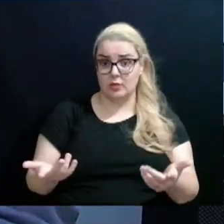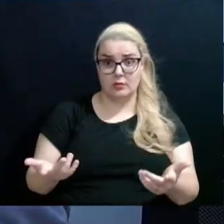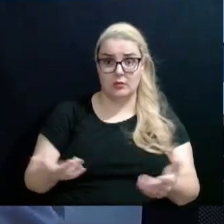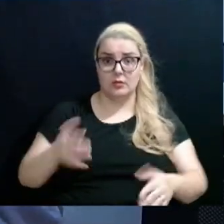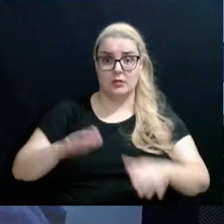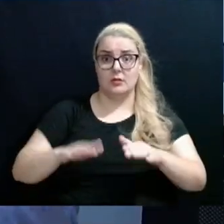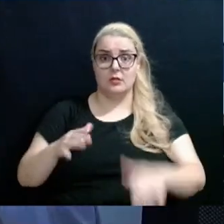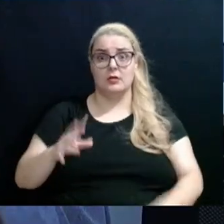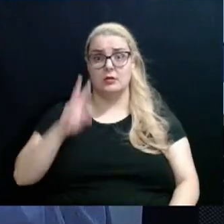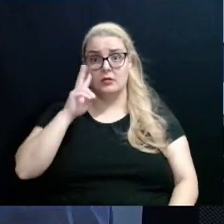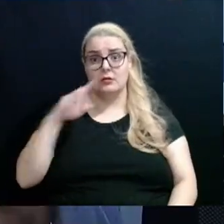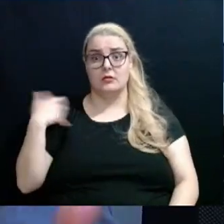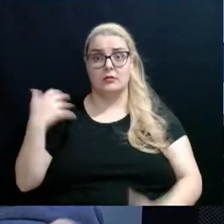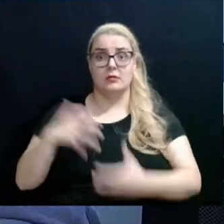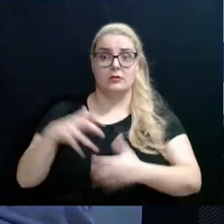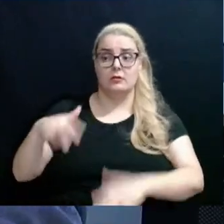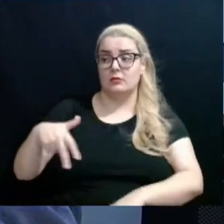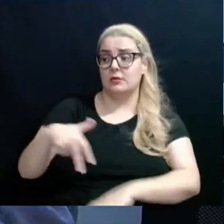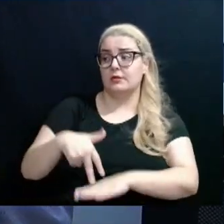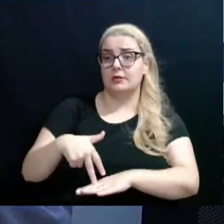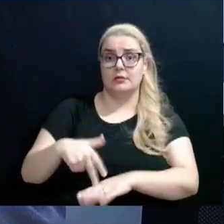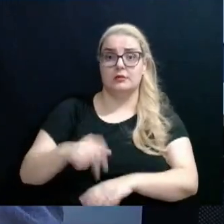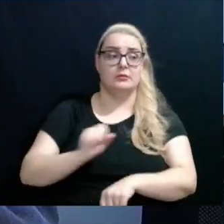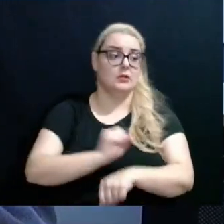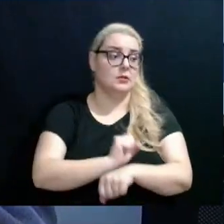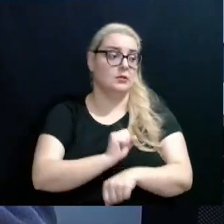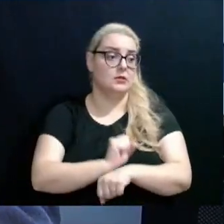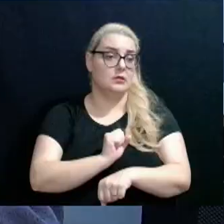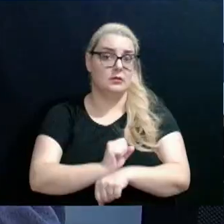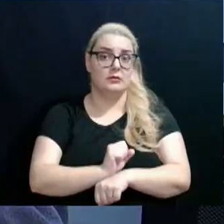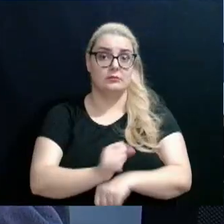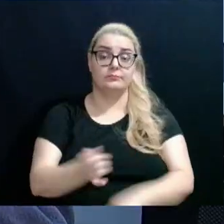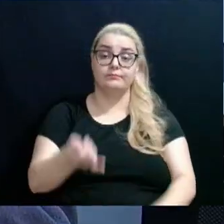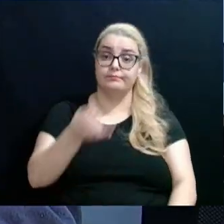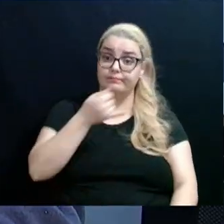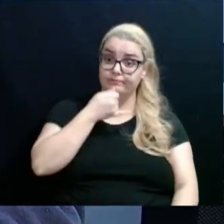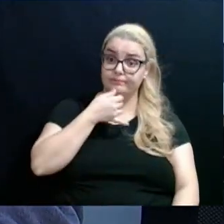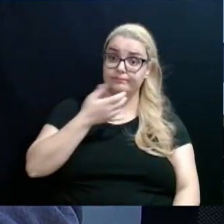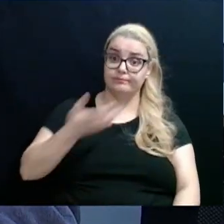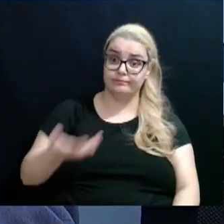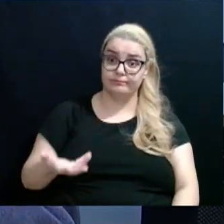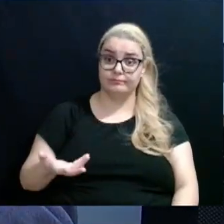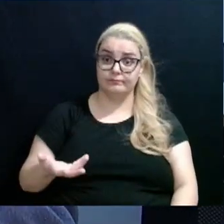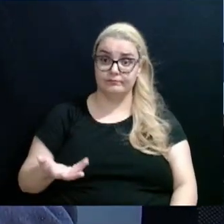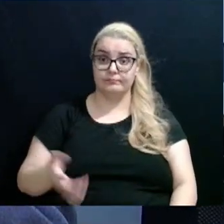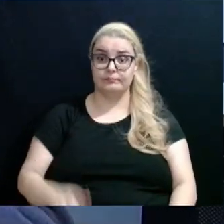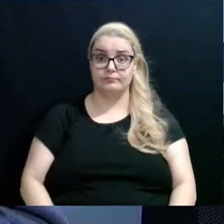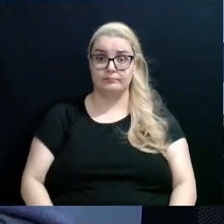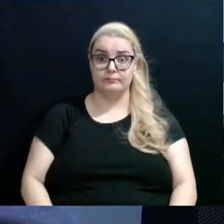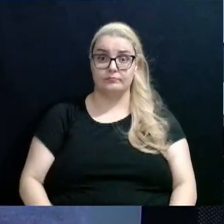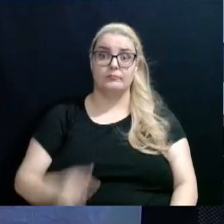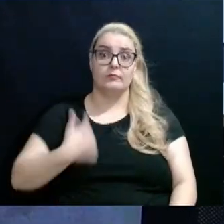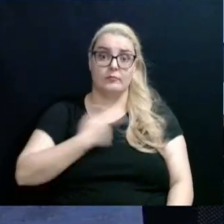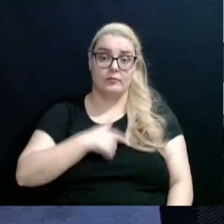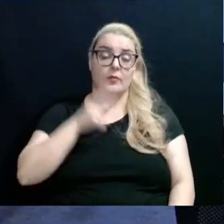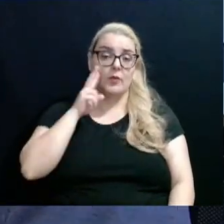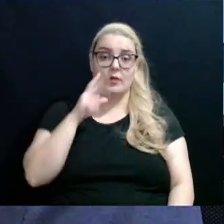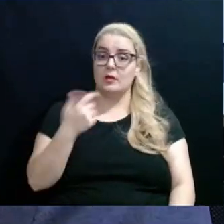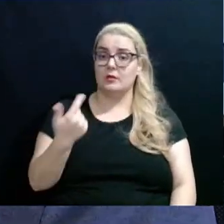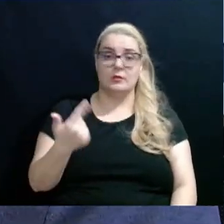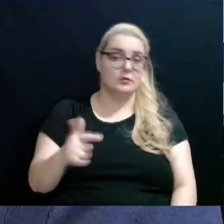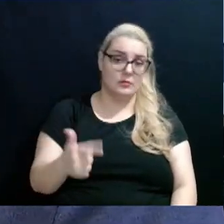idoso em pé, muitas vezes você vê idoso esperando. Infelizmente, a gente vê que ainda não tem